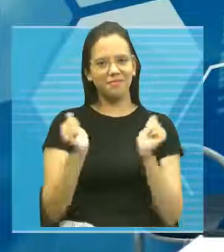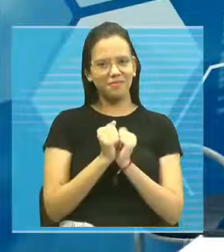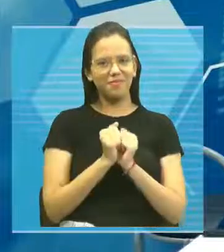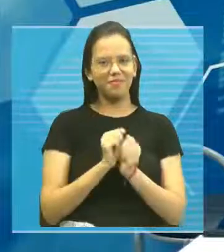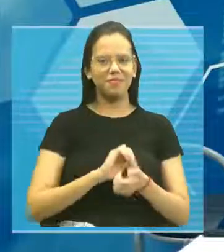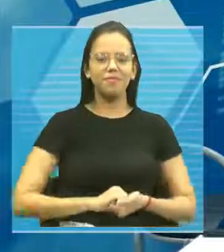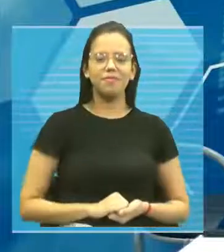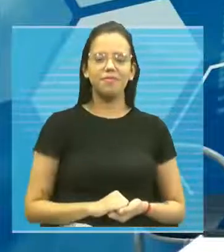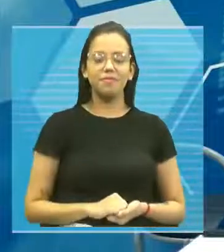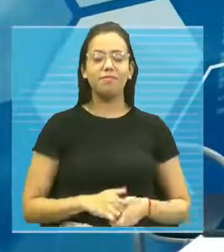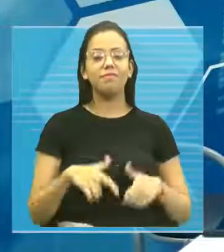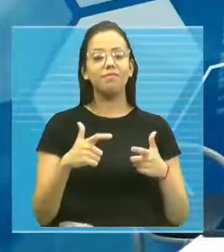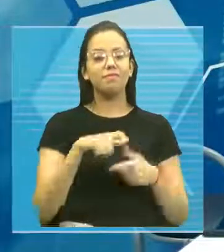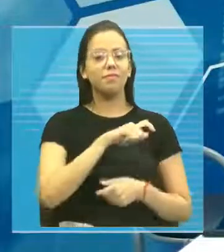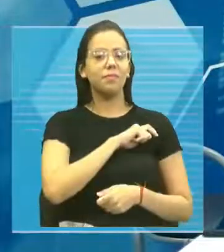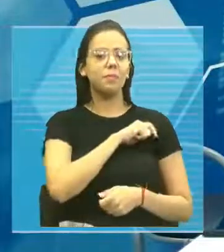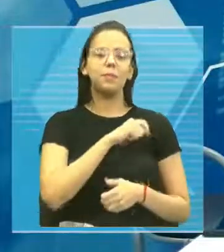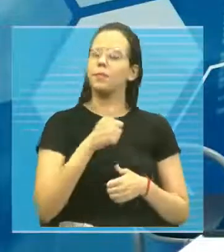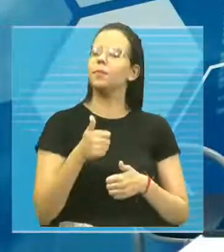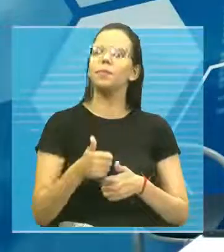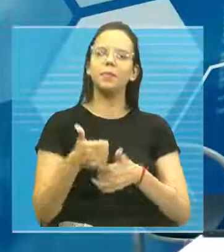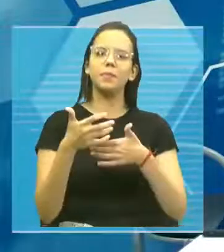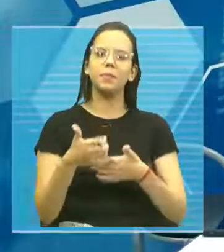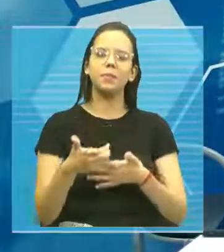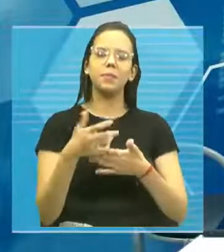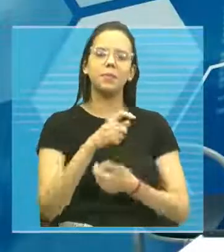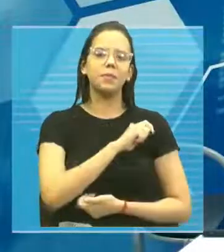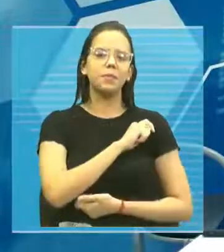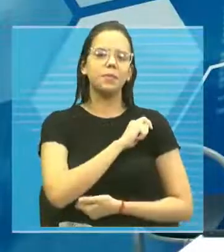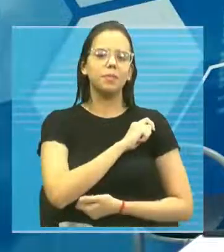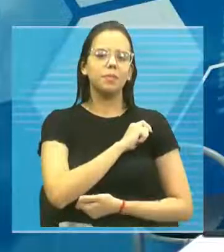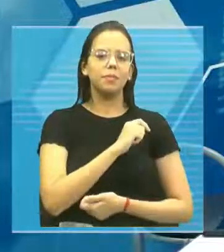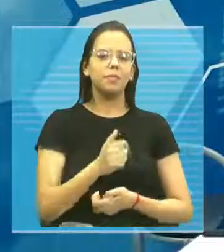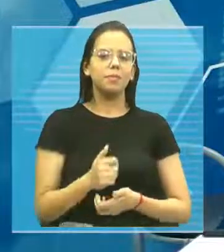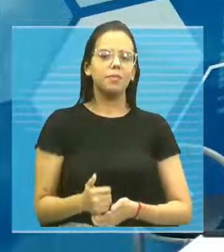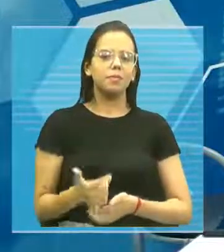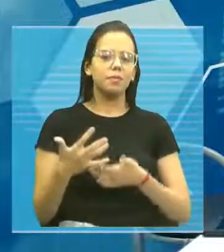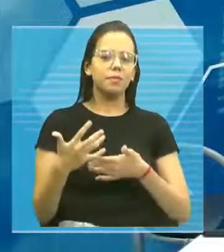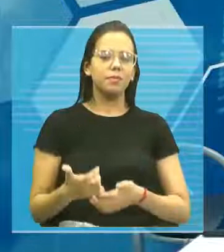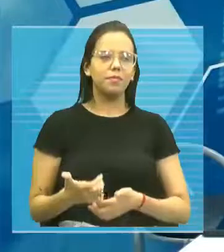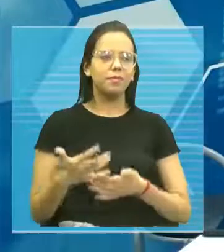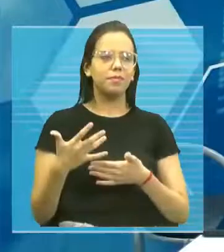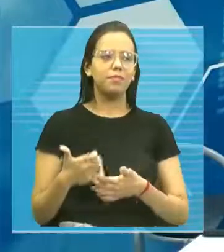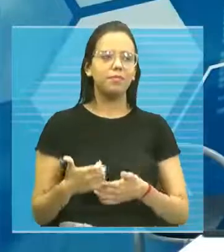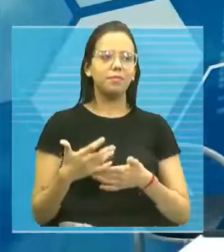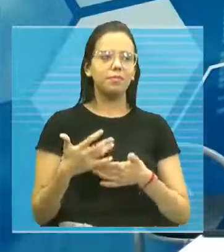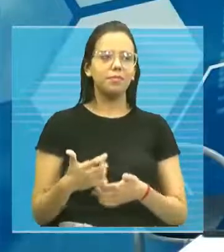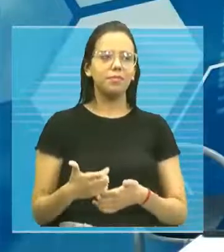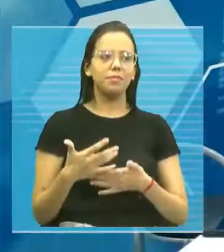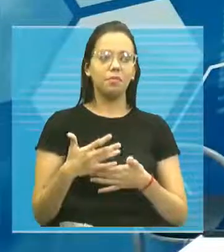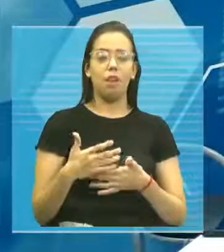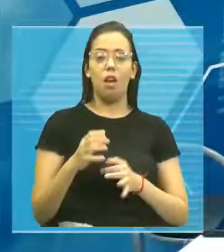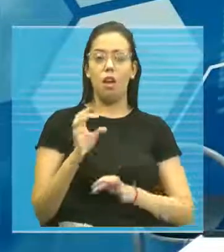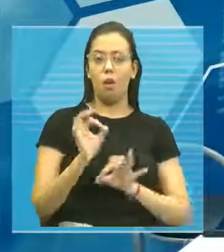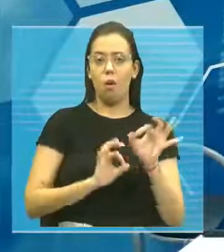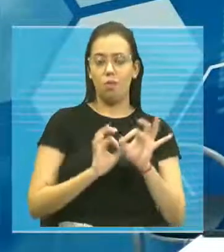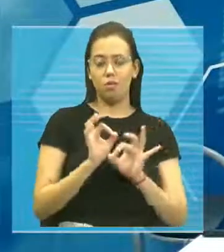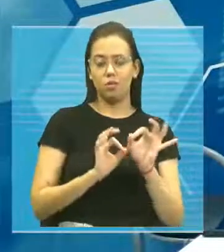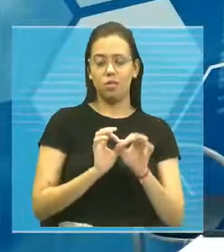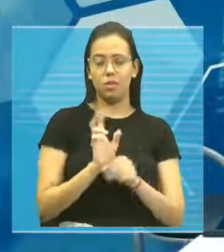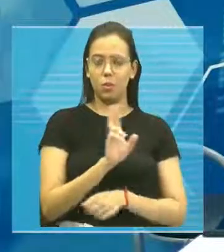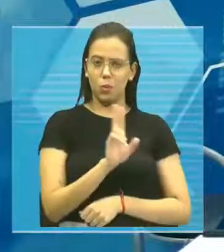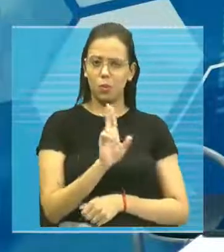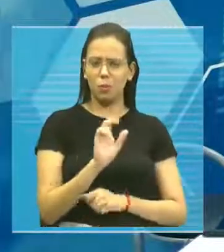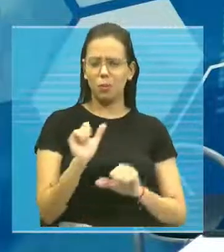cadê a galera do chat Gabriel André André Gabriel a ordem dos fatores Altera a soma querido